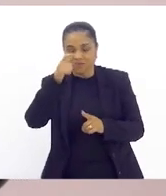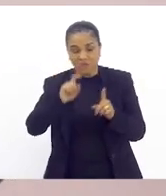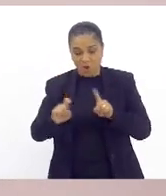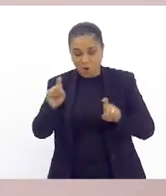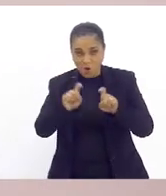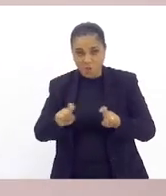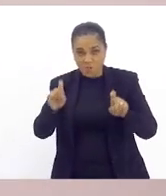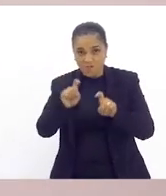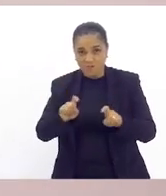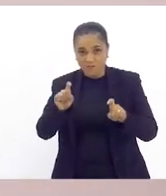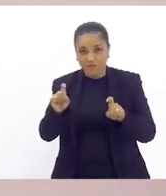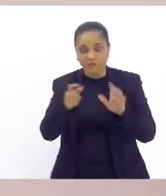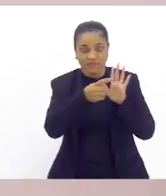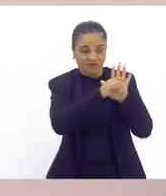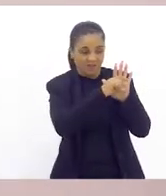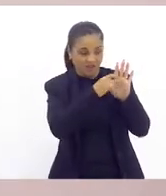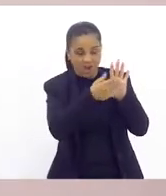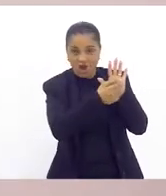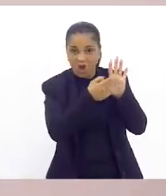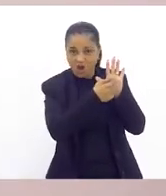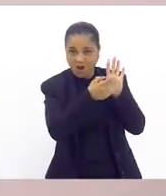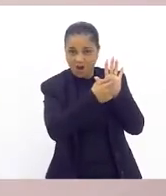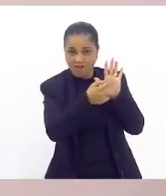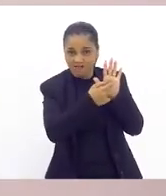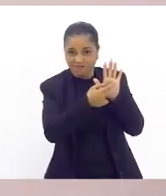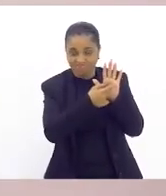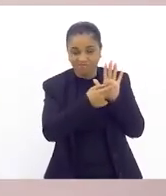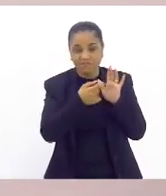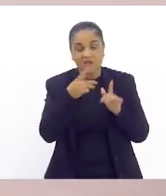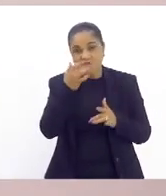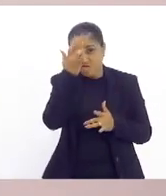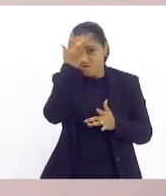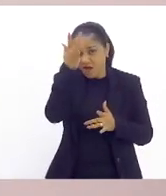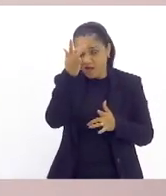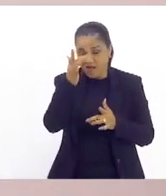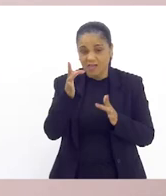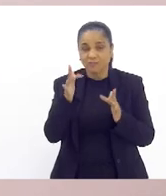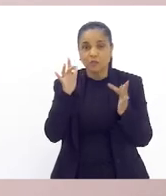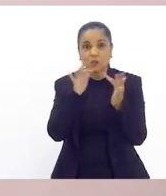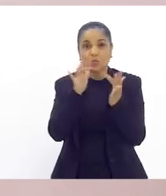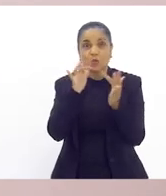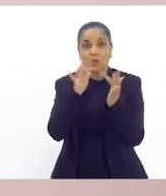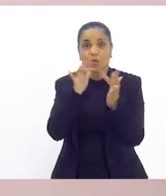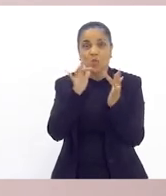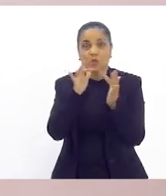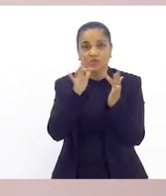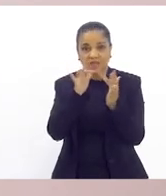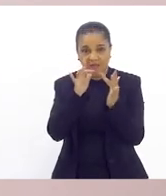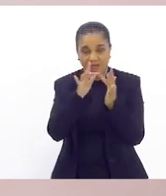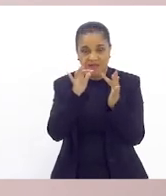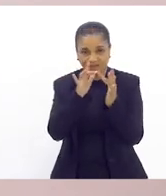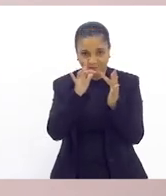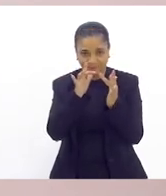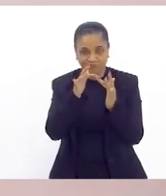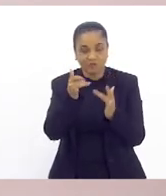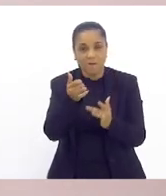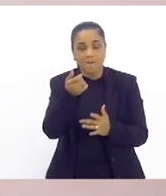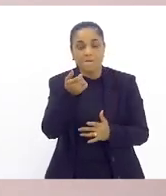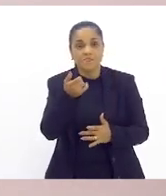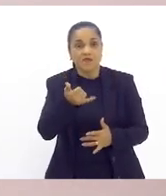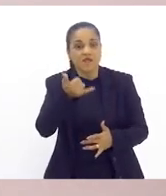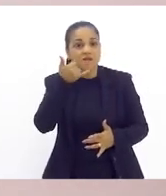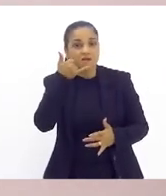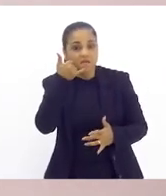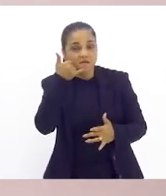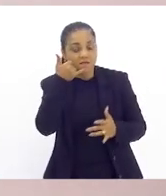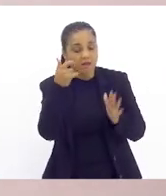mais fácil para o nosso para o nosso cliente que ele possa acessar a atendente virtual e atendente virtual